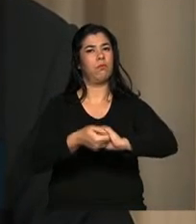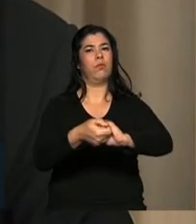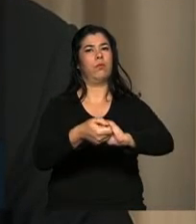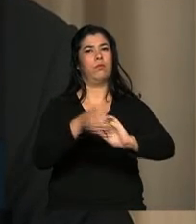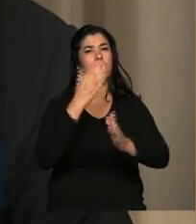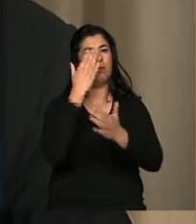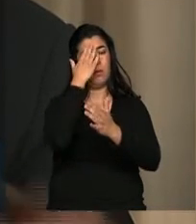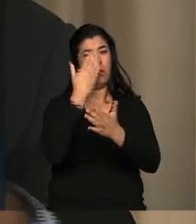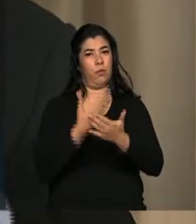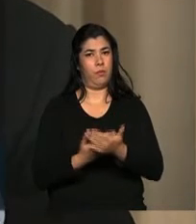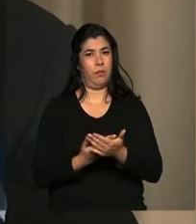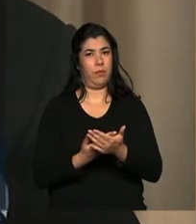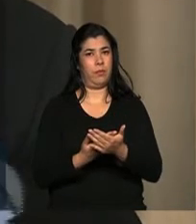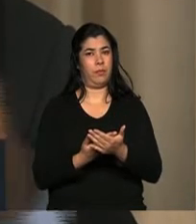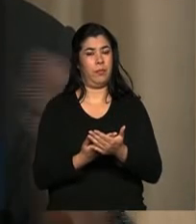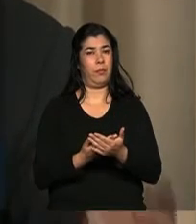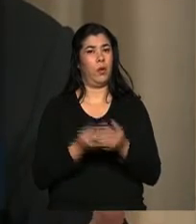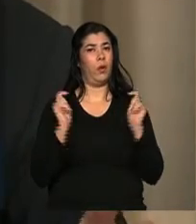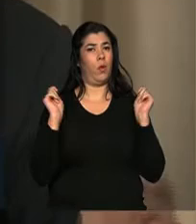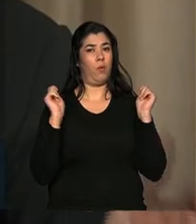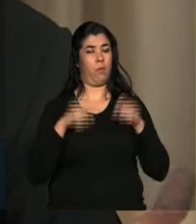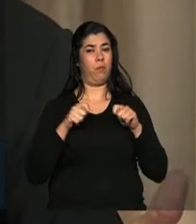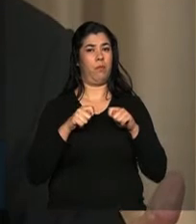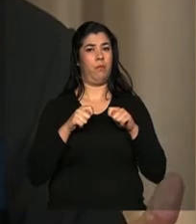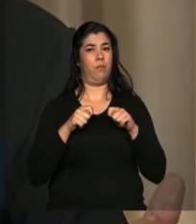O potencial para essa relação,